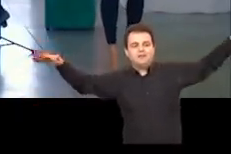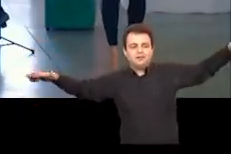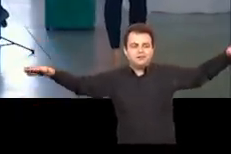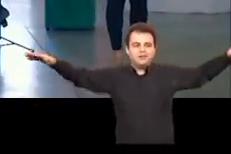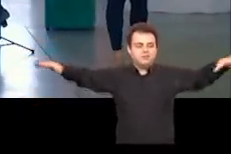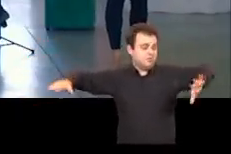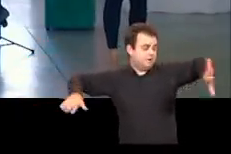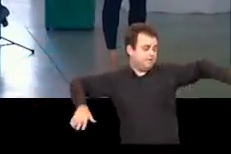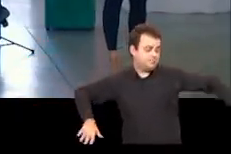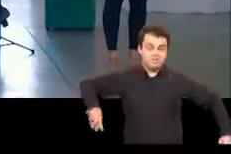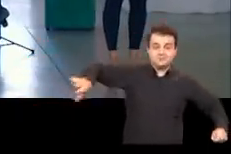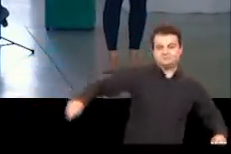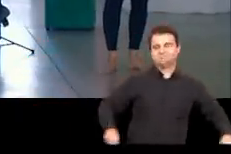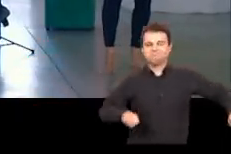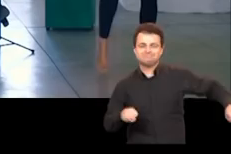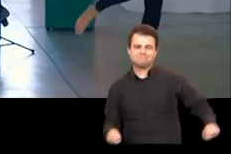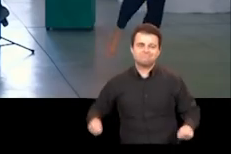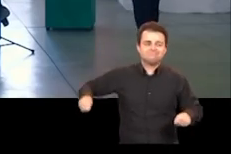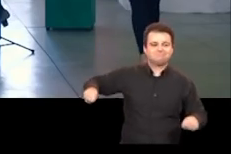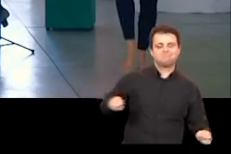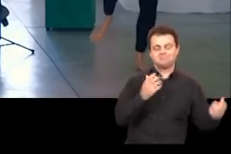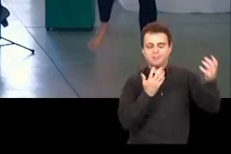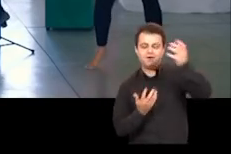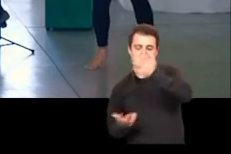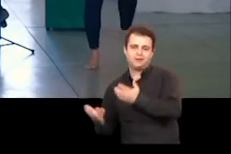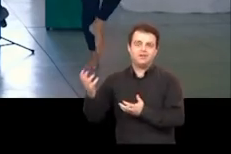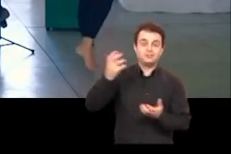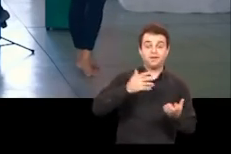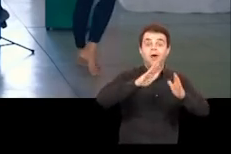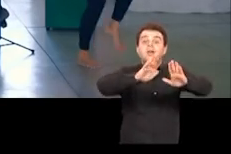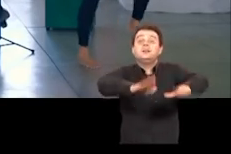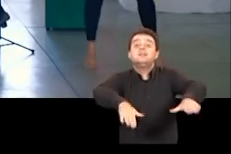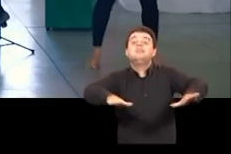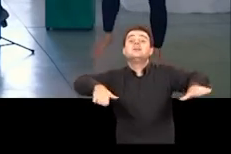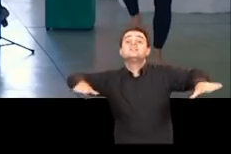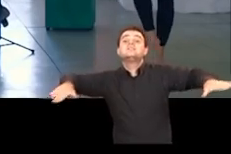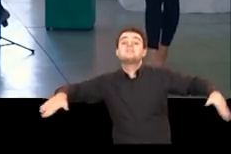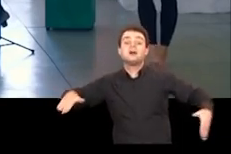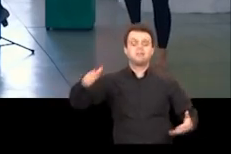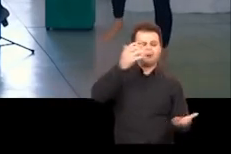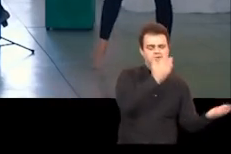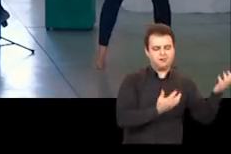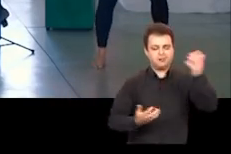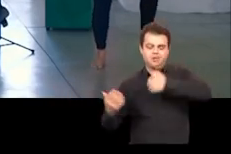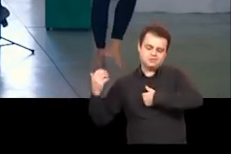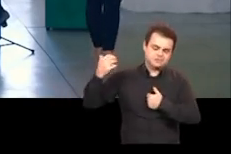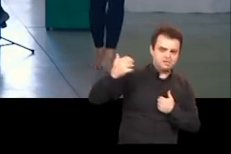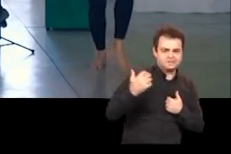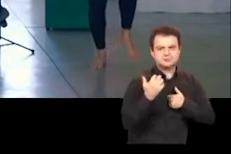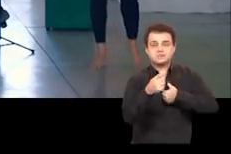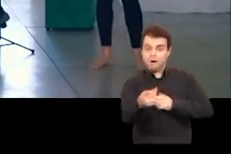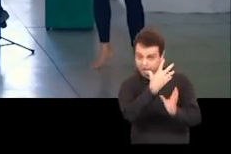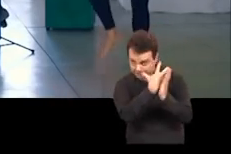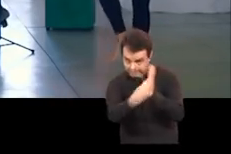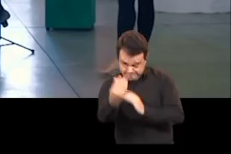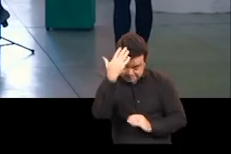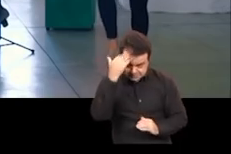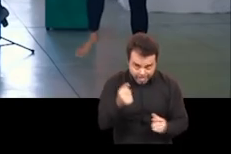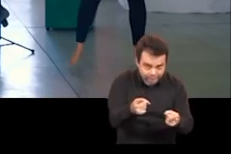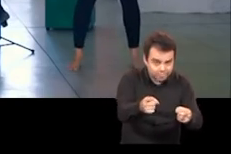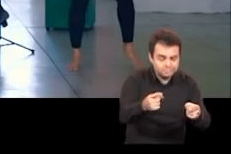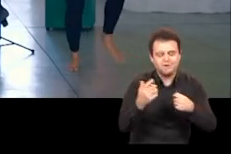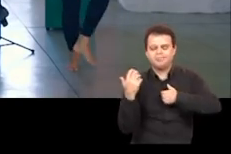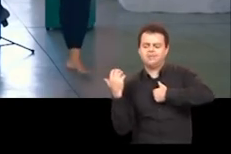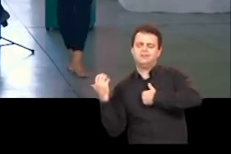pouquinho, depois dá a mão pra mim. A dança da criançada, quero ver quem sabe dançar. A